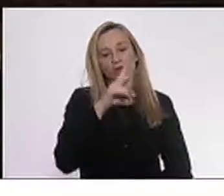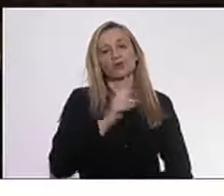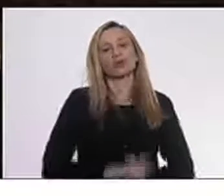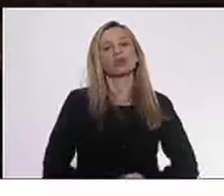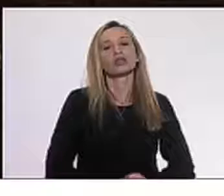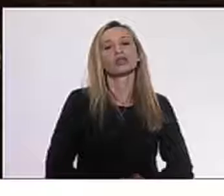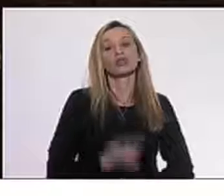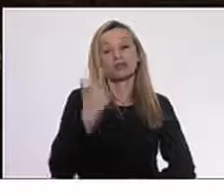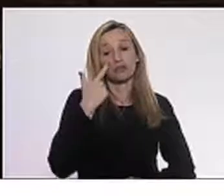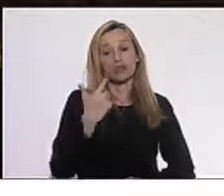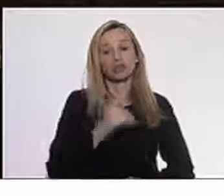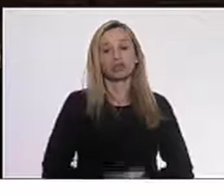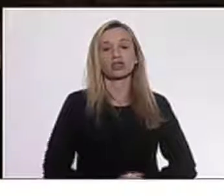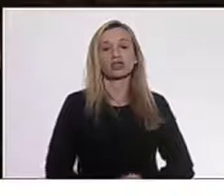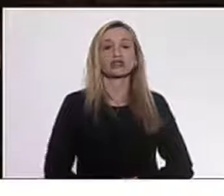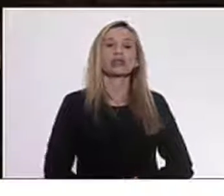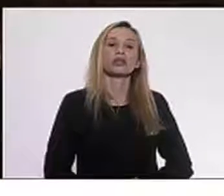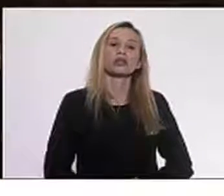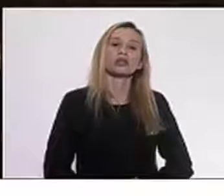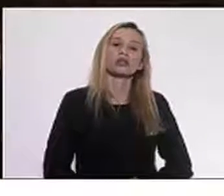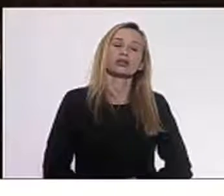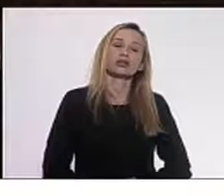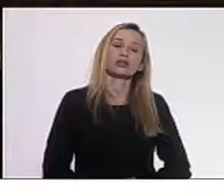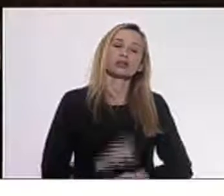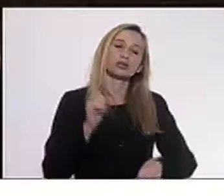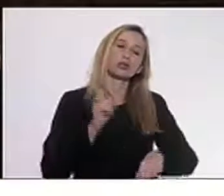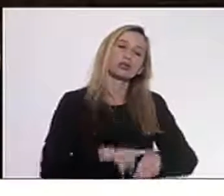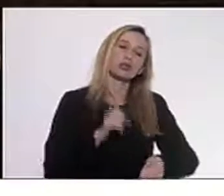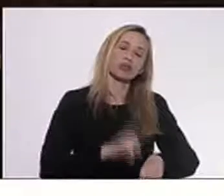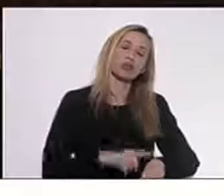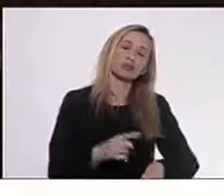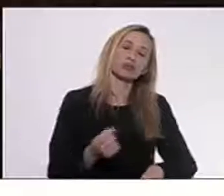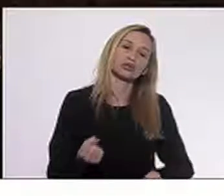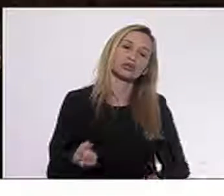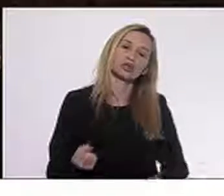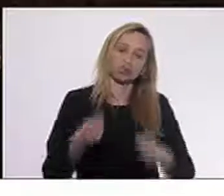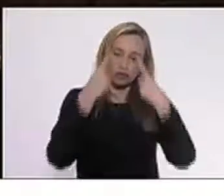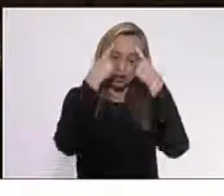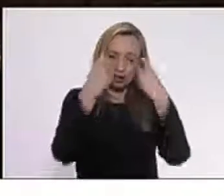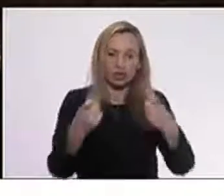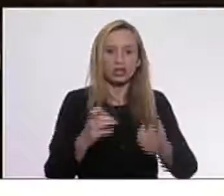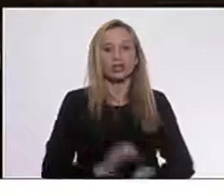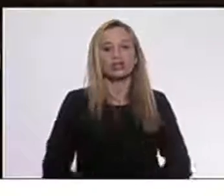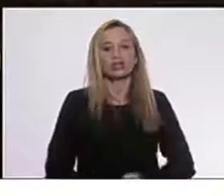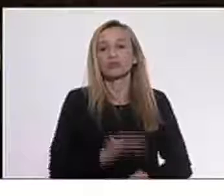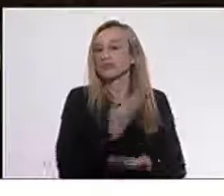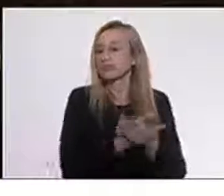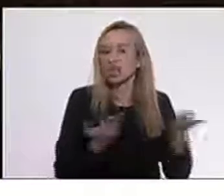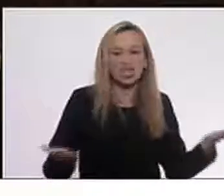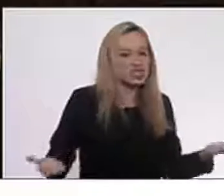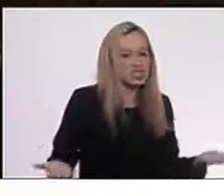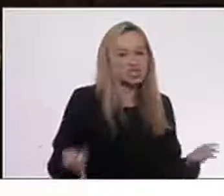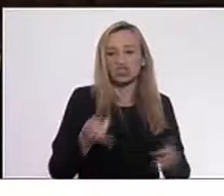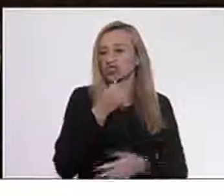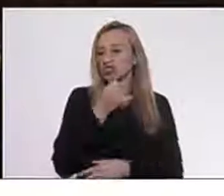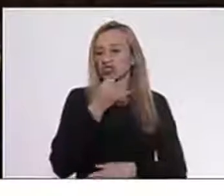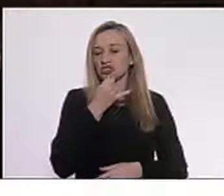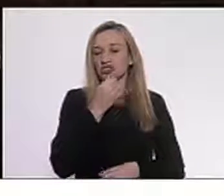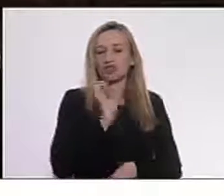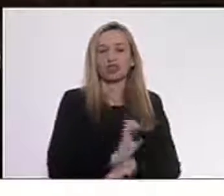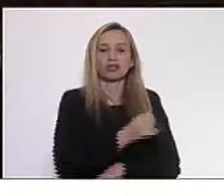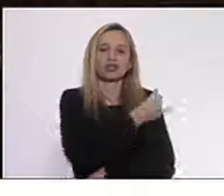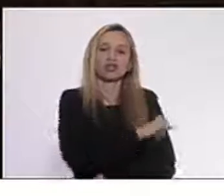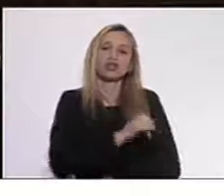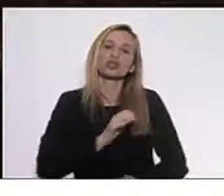Veja, o aumento dos casos de violência gera perdas terríveis para o estado do Rio de